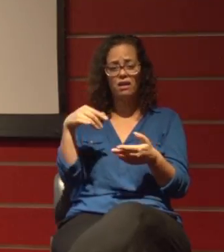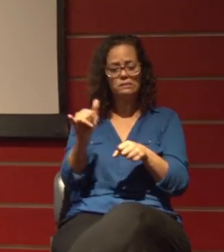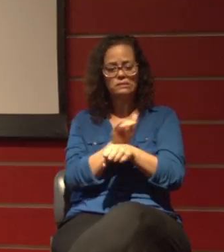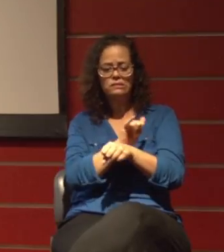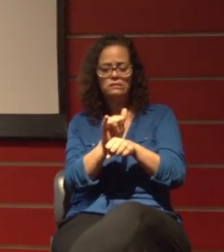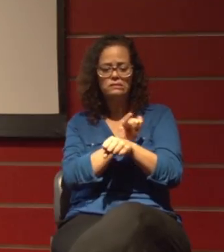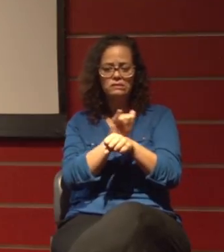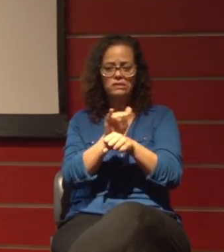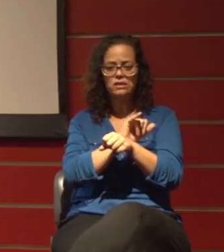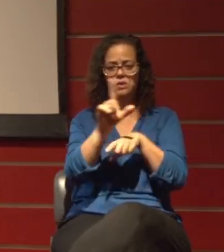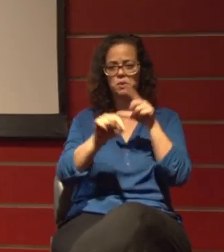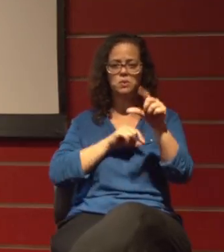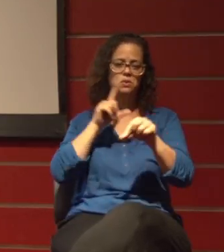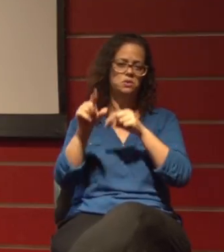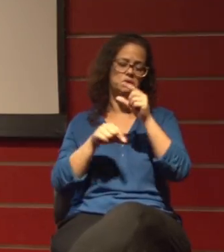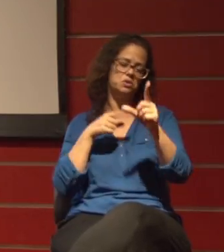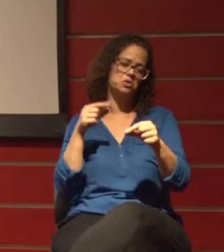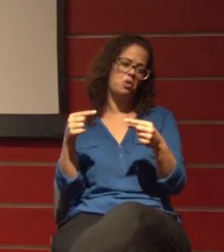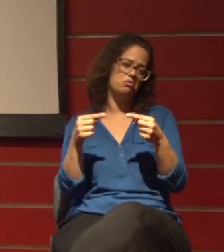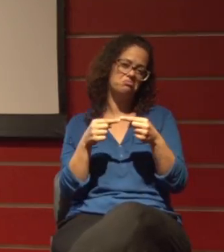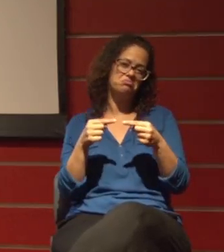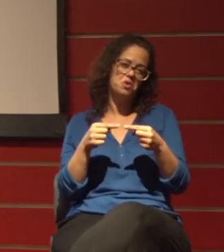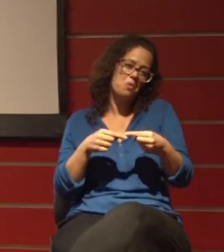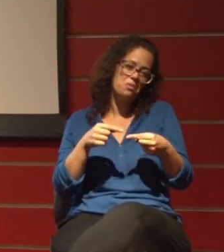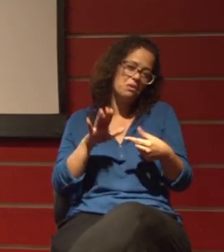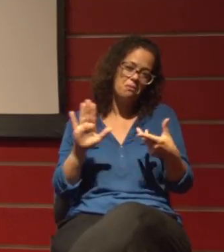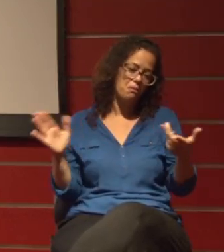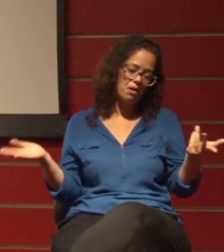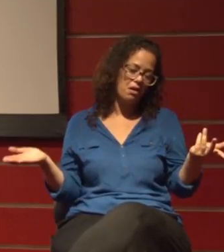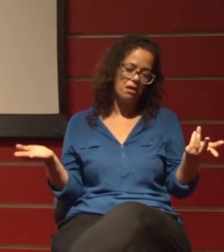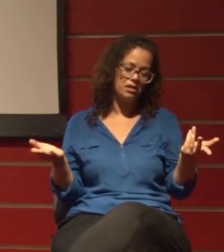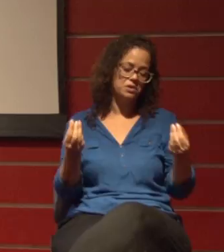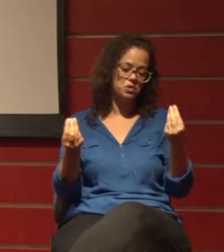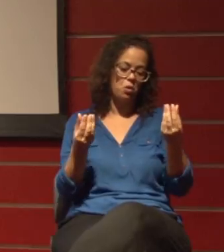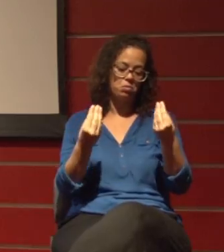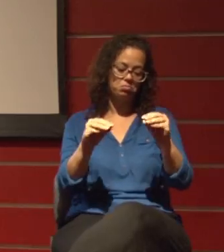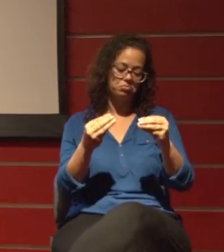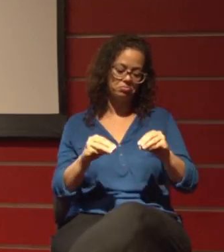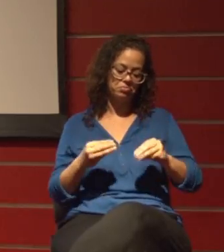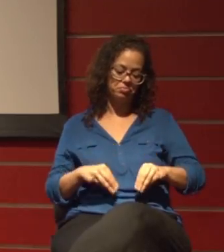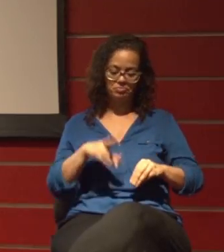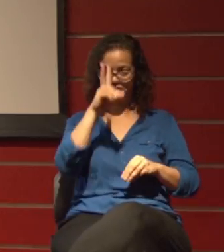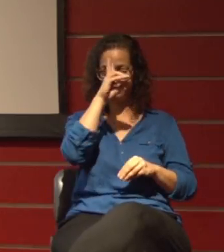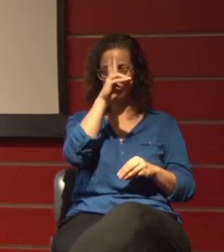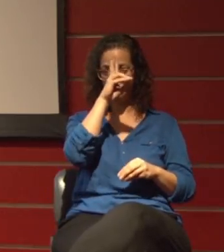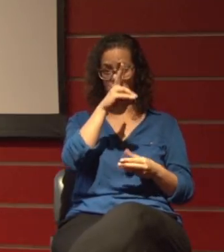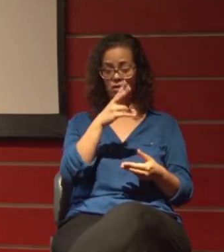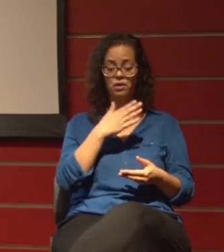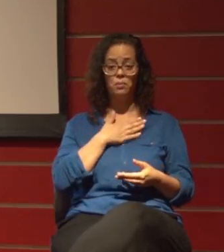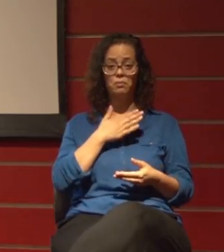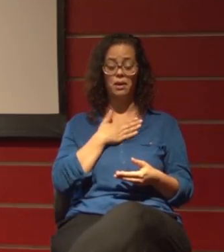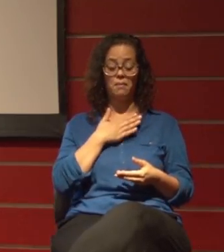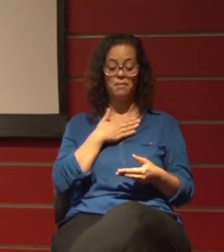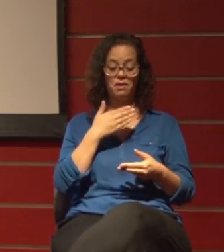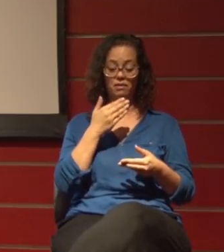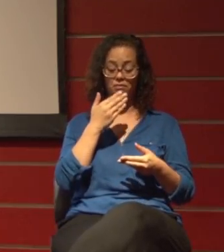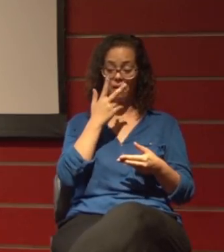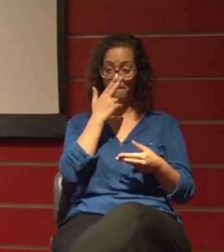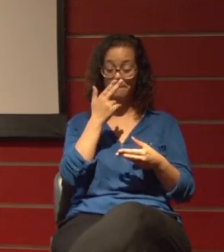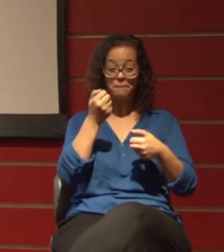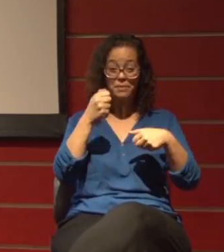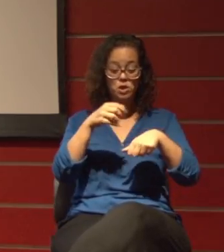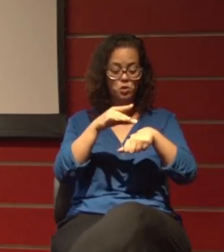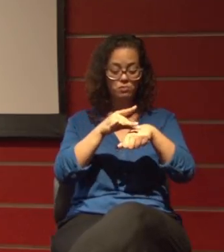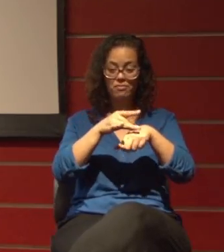essa essa maneira né de de lidar com essa montagem né Para mim é uma estrutura física